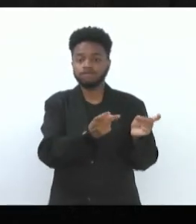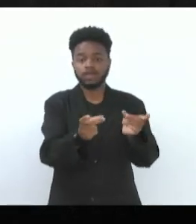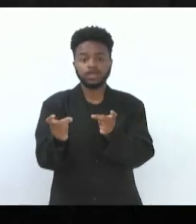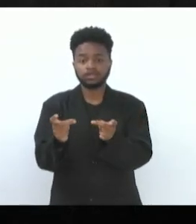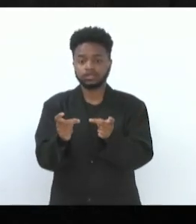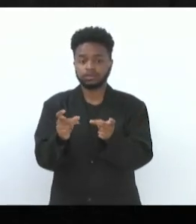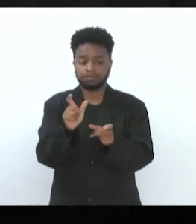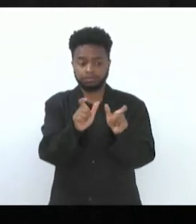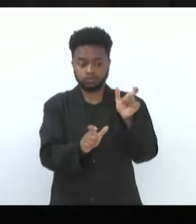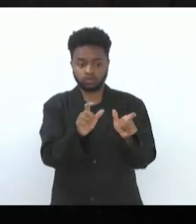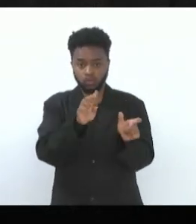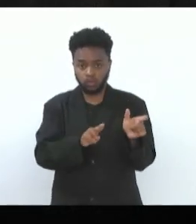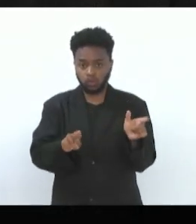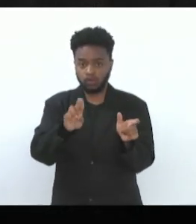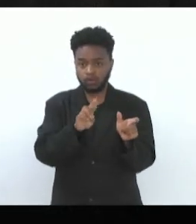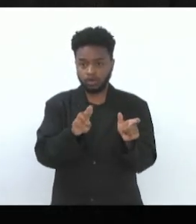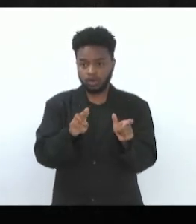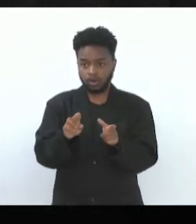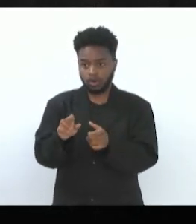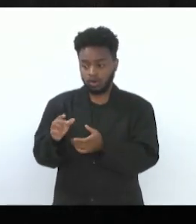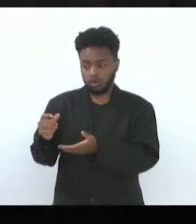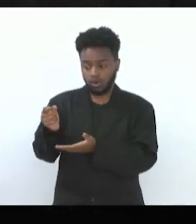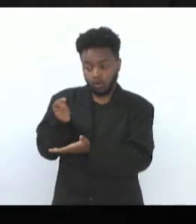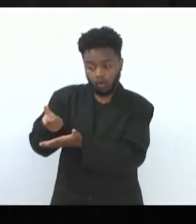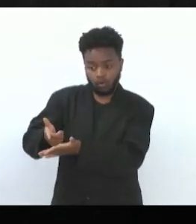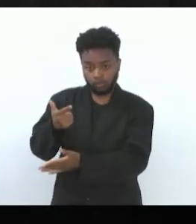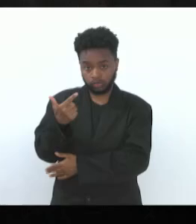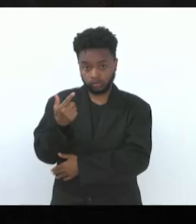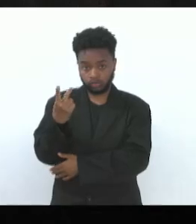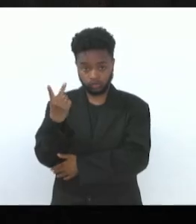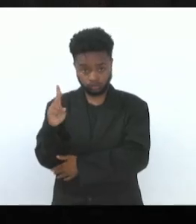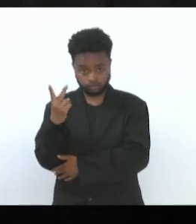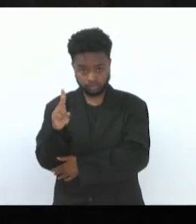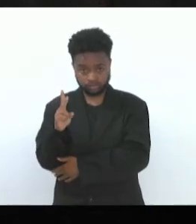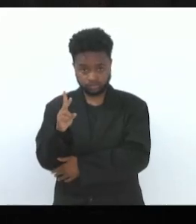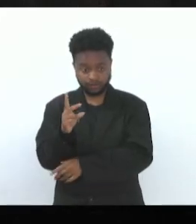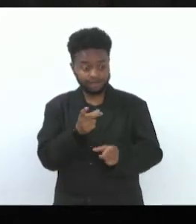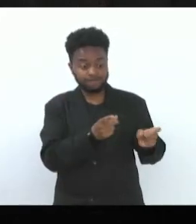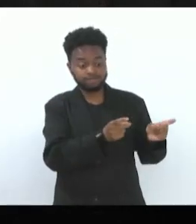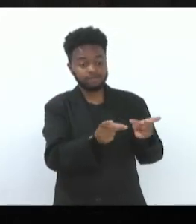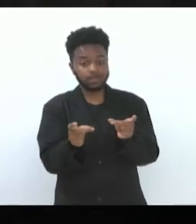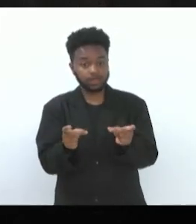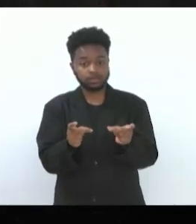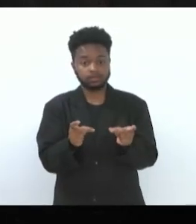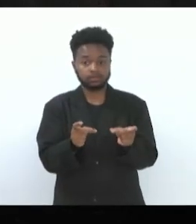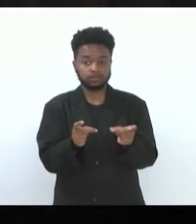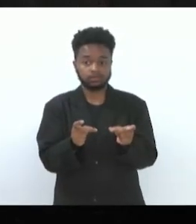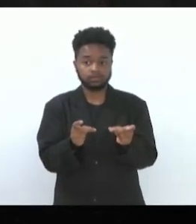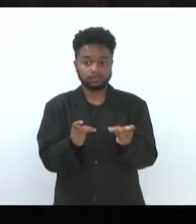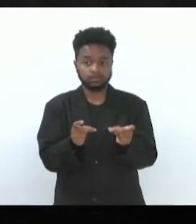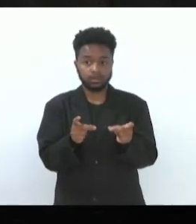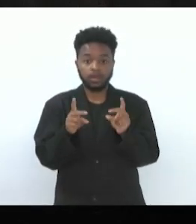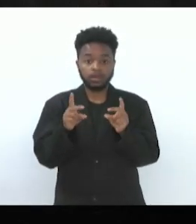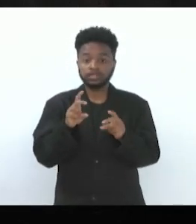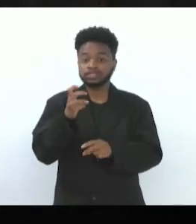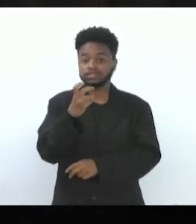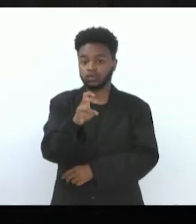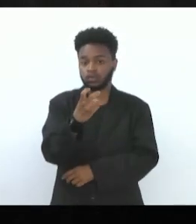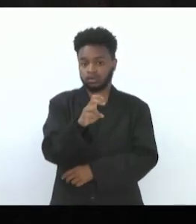para os consumidores, elas compram por R$2 na SEDAI e em média elas vendem para o consumidor esse mesmo metro cúbico por